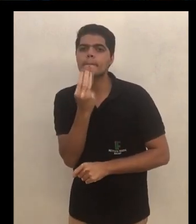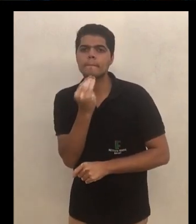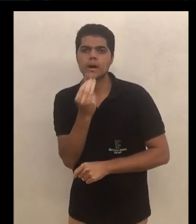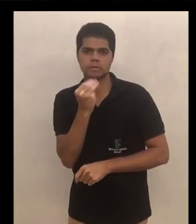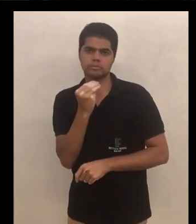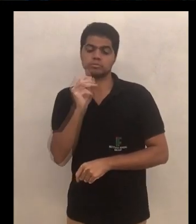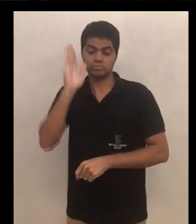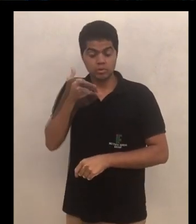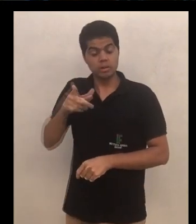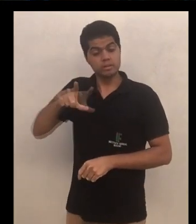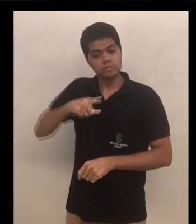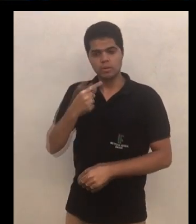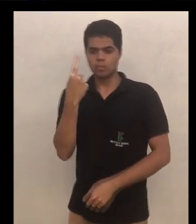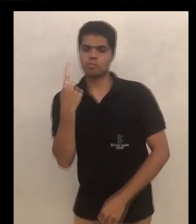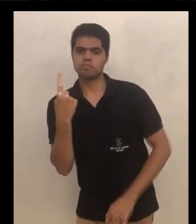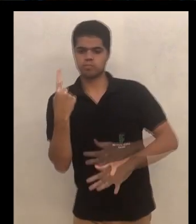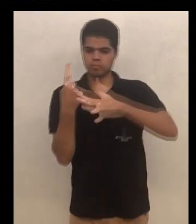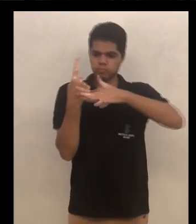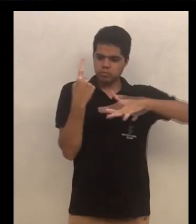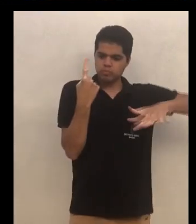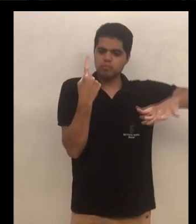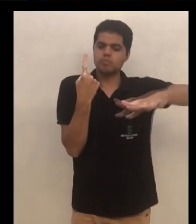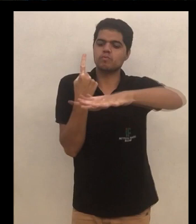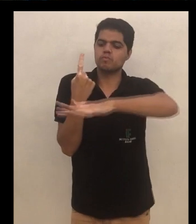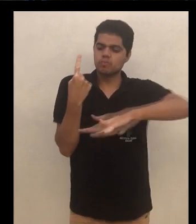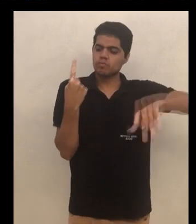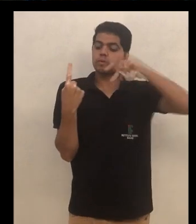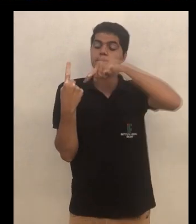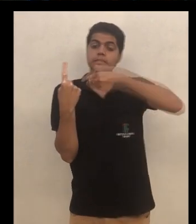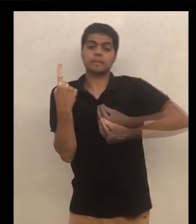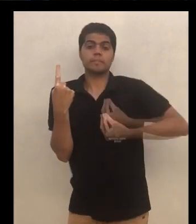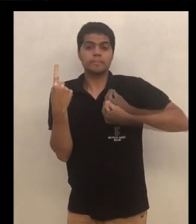diminui o estresse. A presença do puleiro, ele é